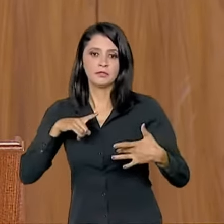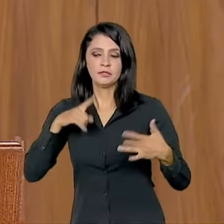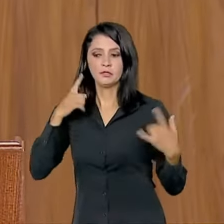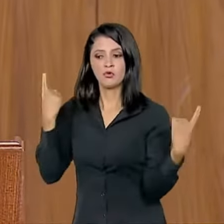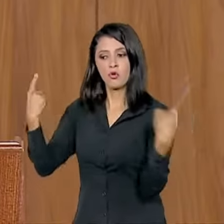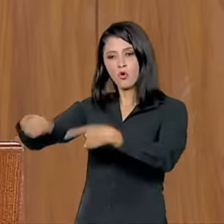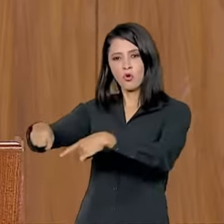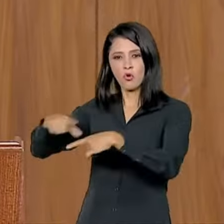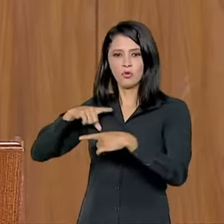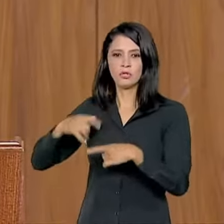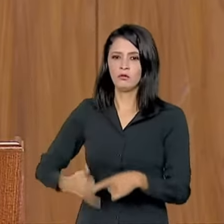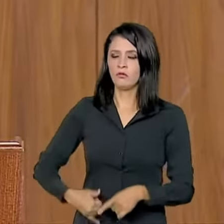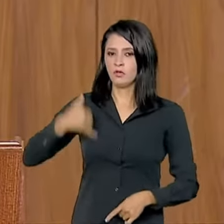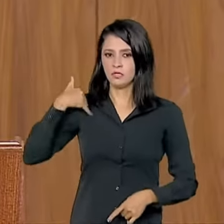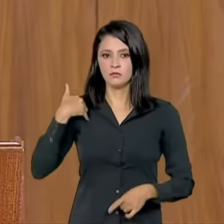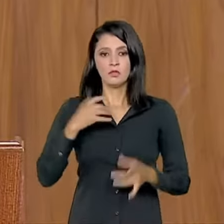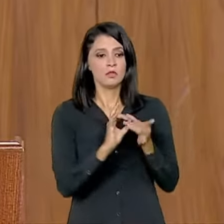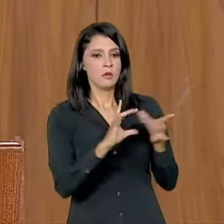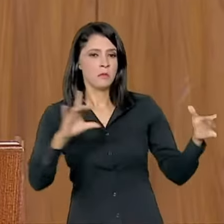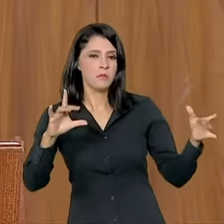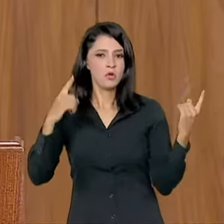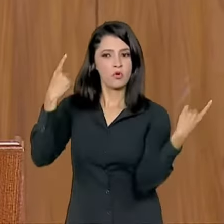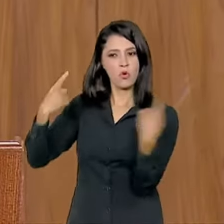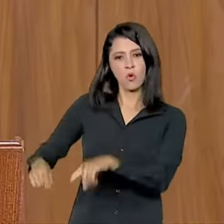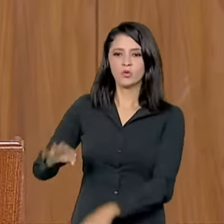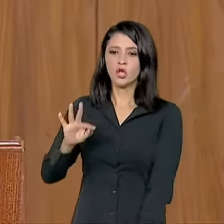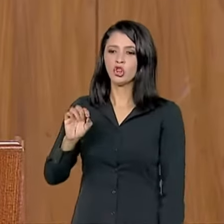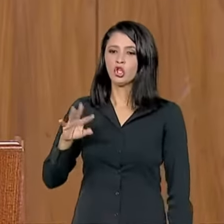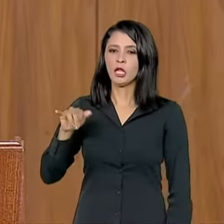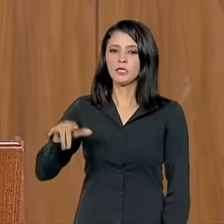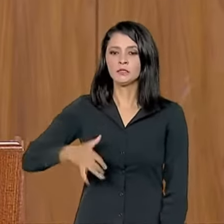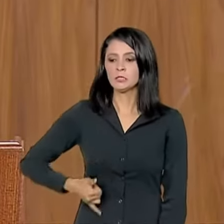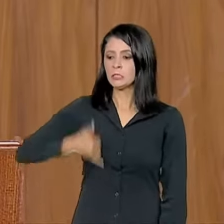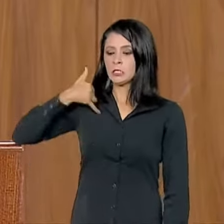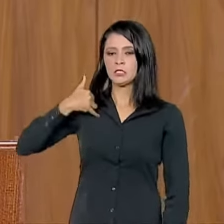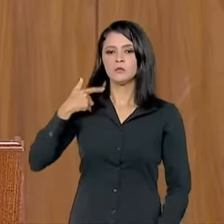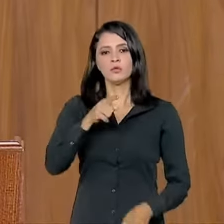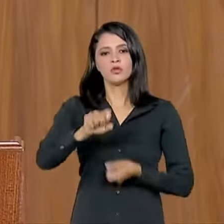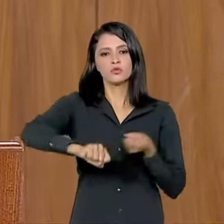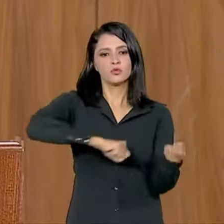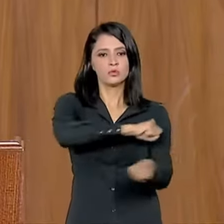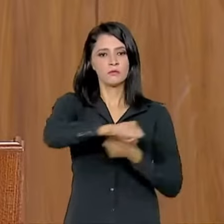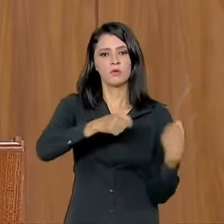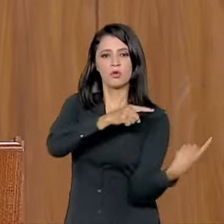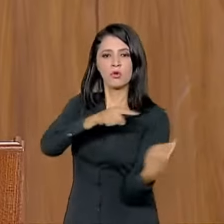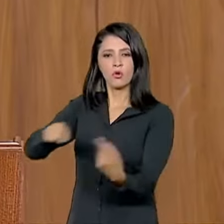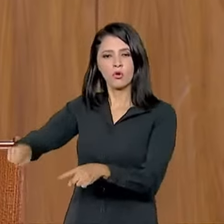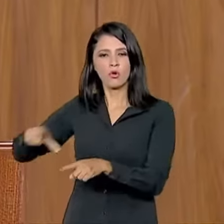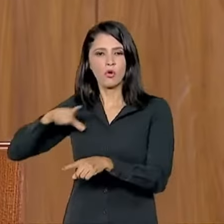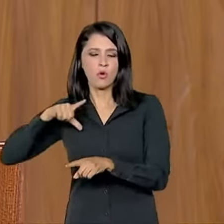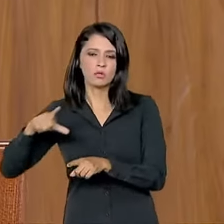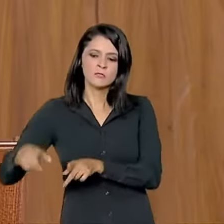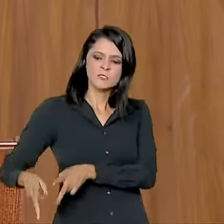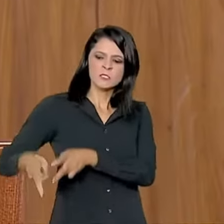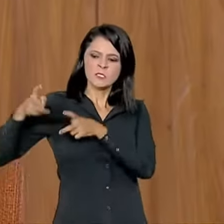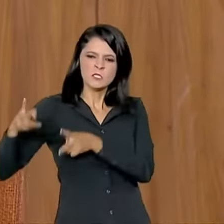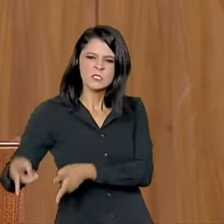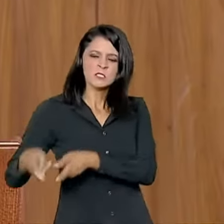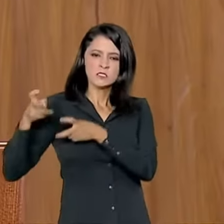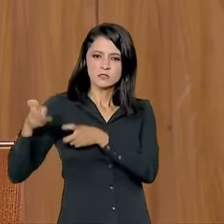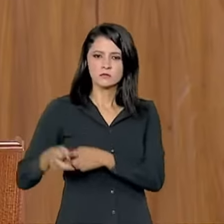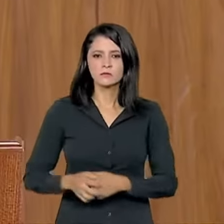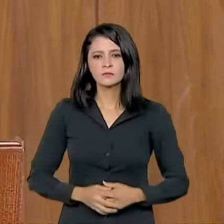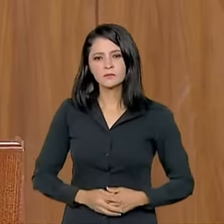egoísmo, da democracia sobre o totalitarismo e da sustentabilidade sobre a exploração